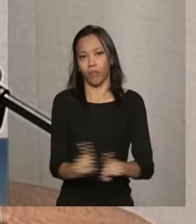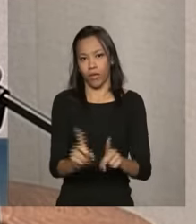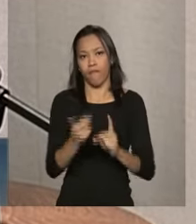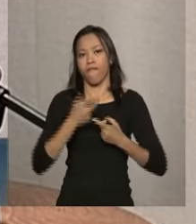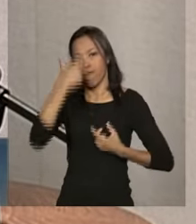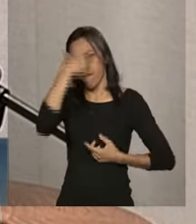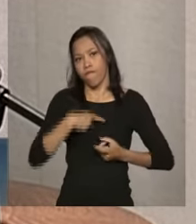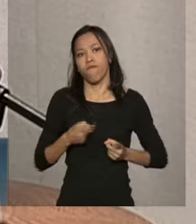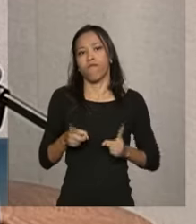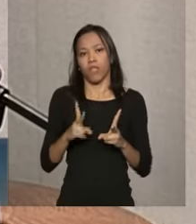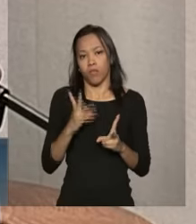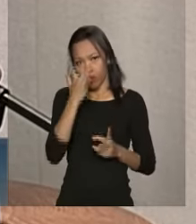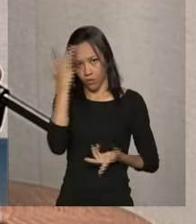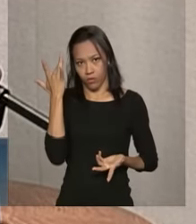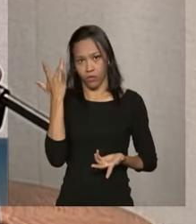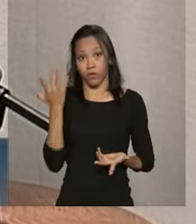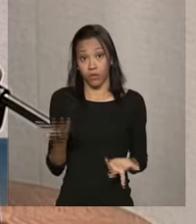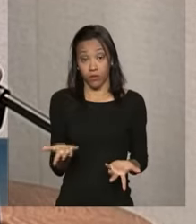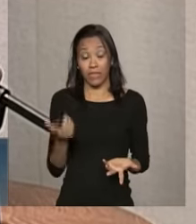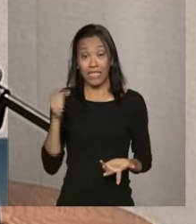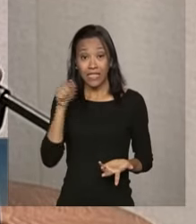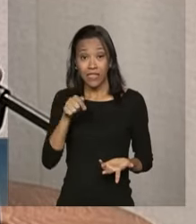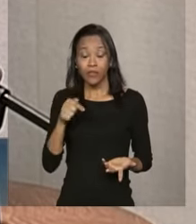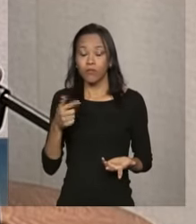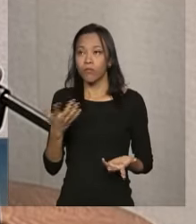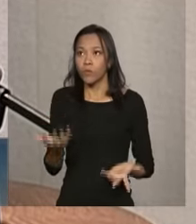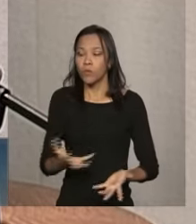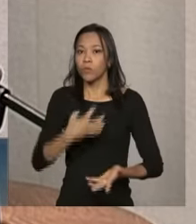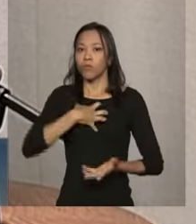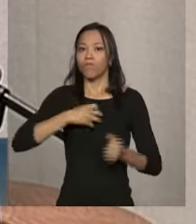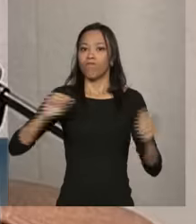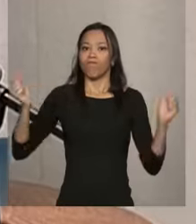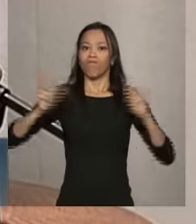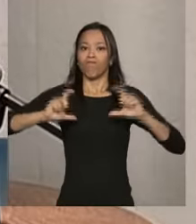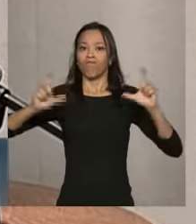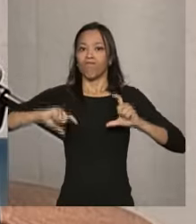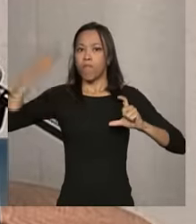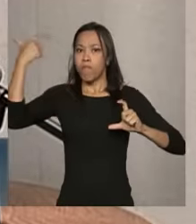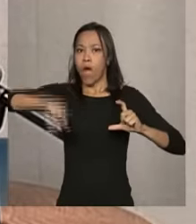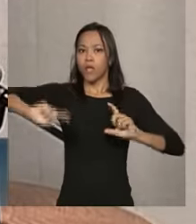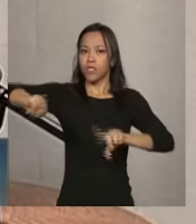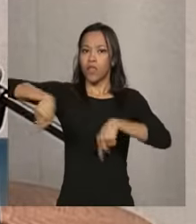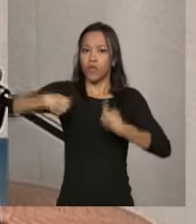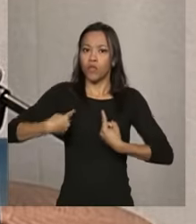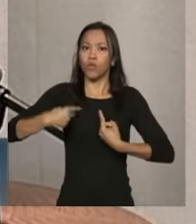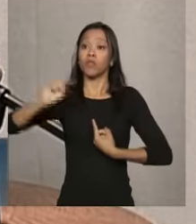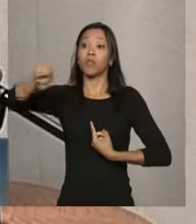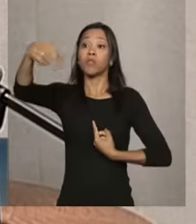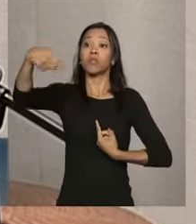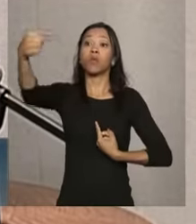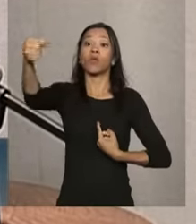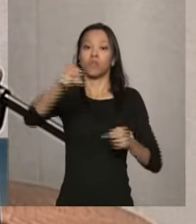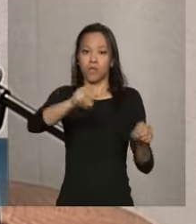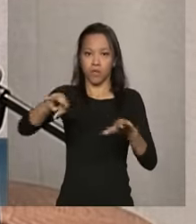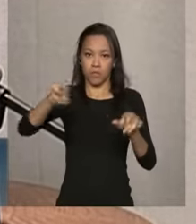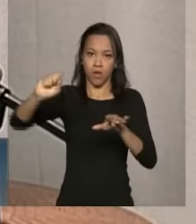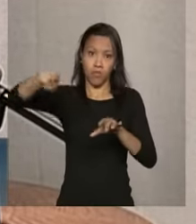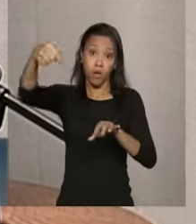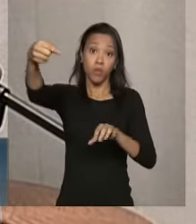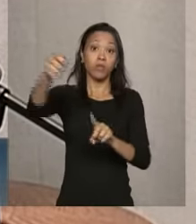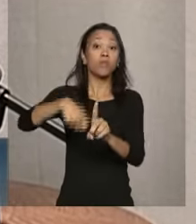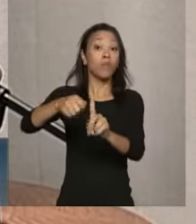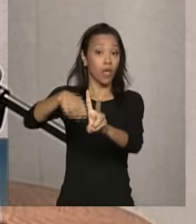modalidades isso nos lança outros desafios desafios esses pros próximas semanas pros próximos meses